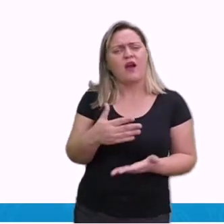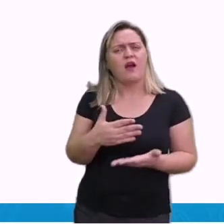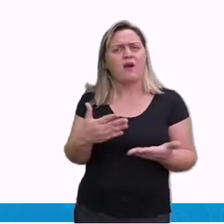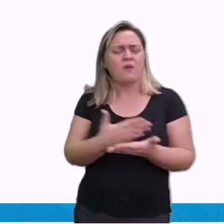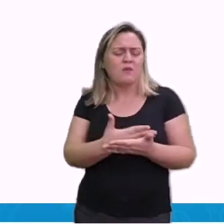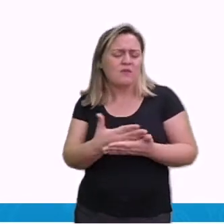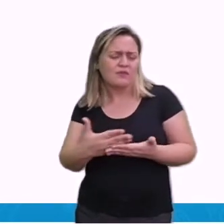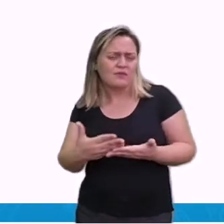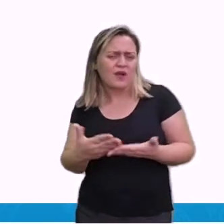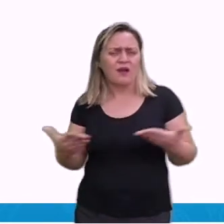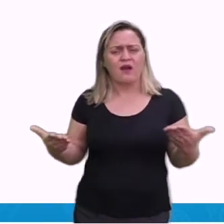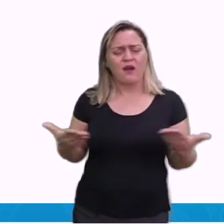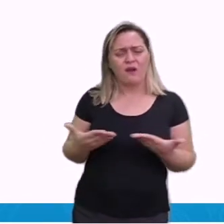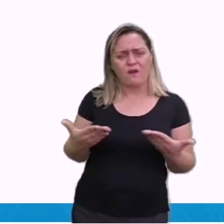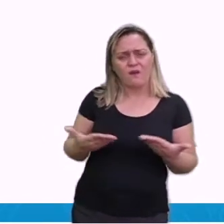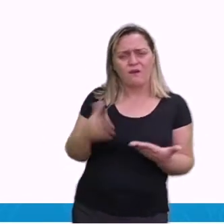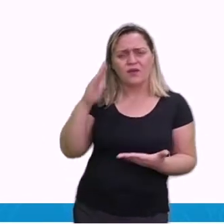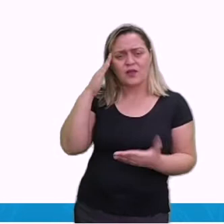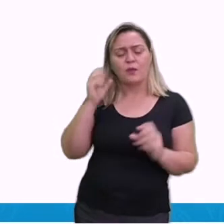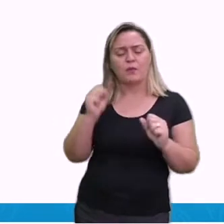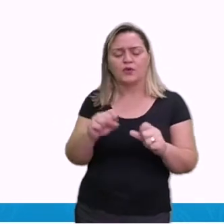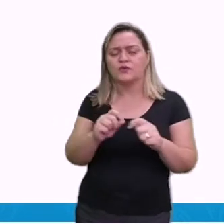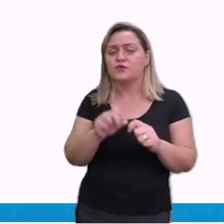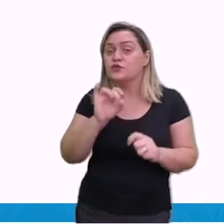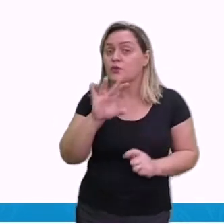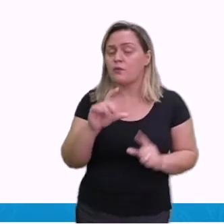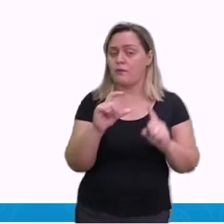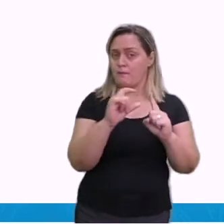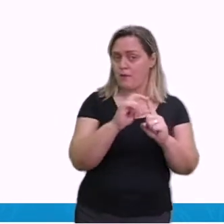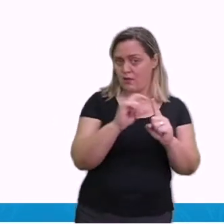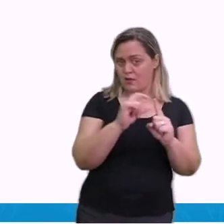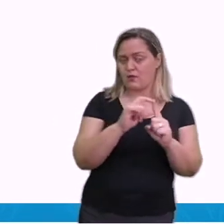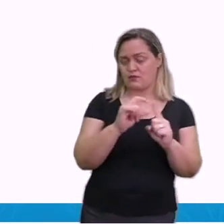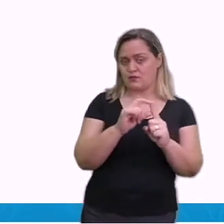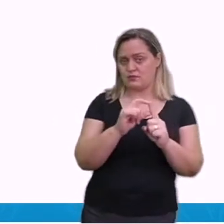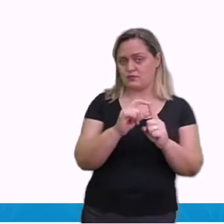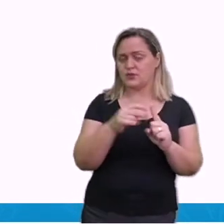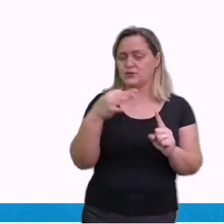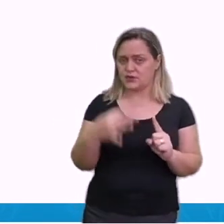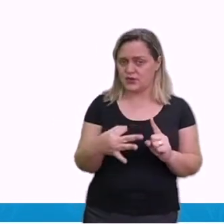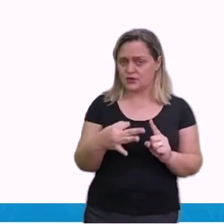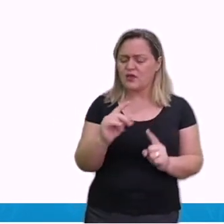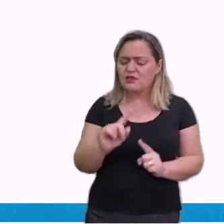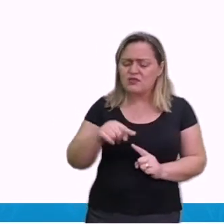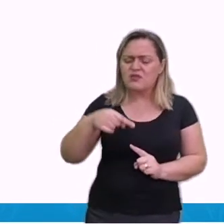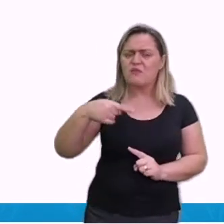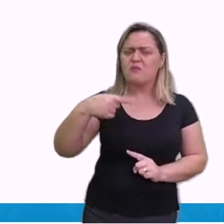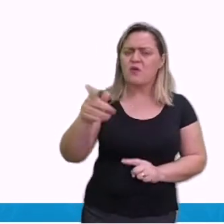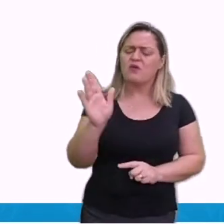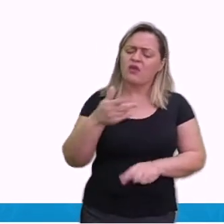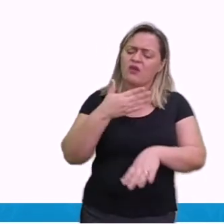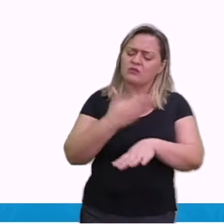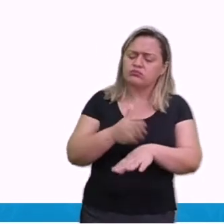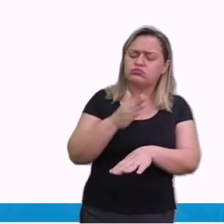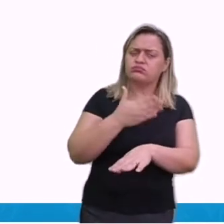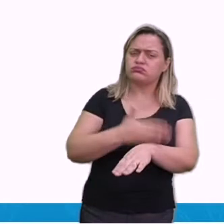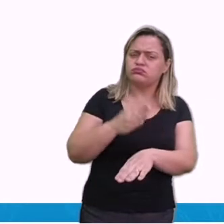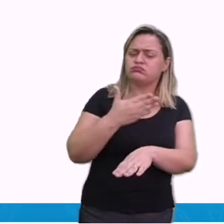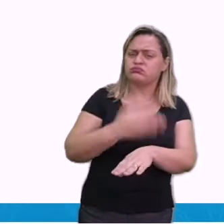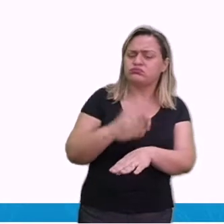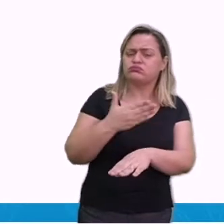singular e o plural de palavras, treinar primeiro com as palavras. Depois, se você já está escrevendo frases, se você